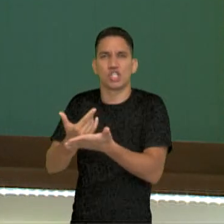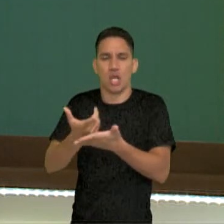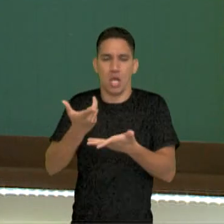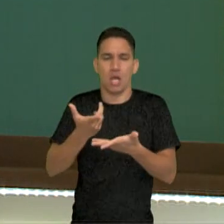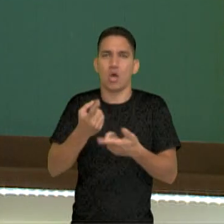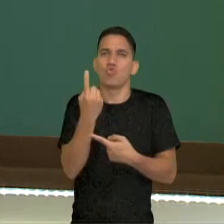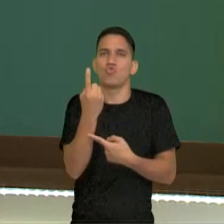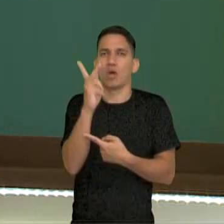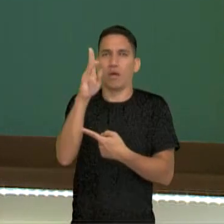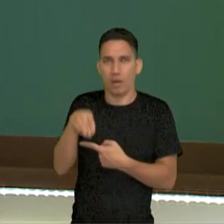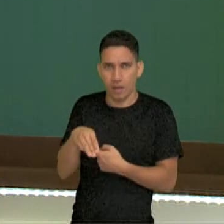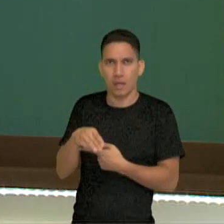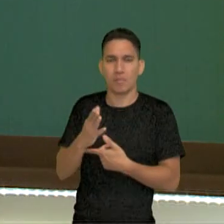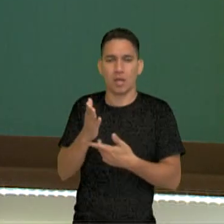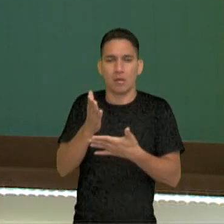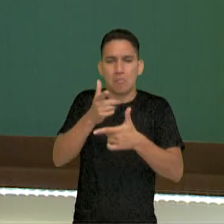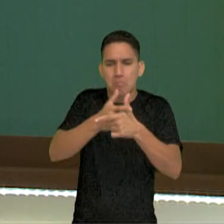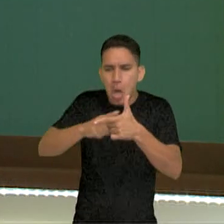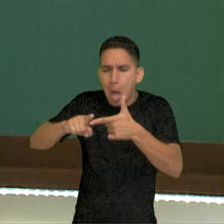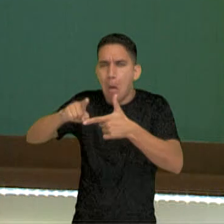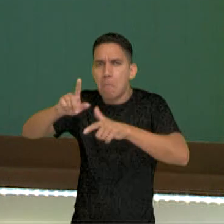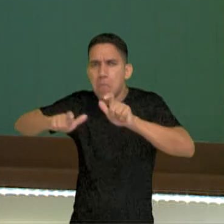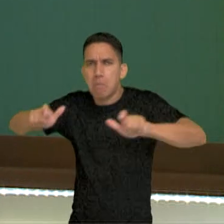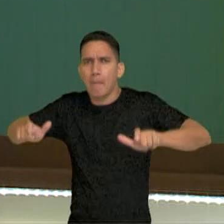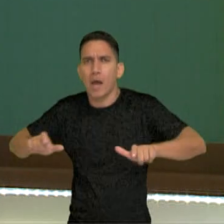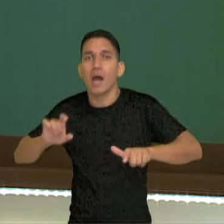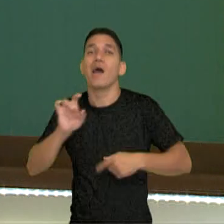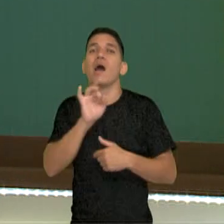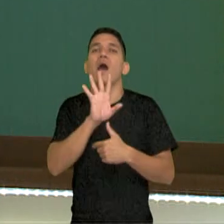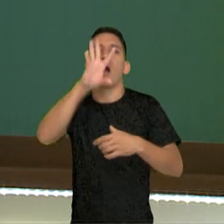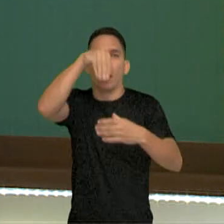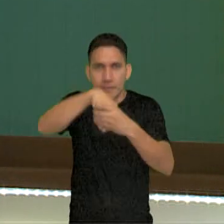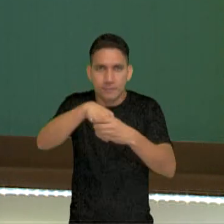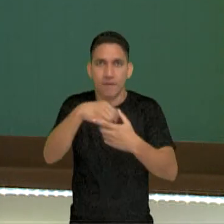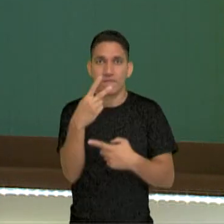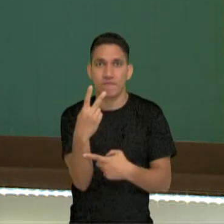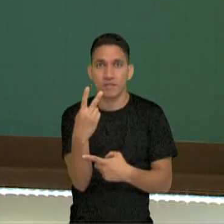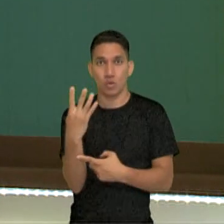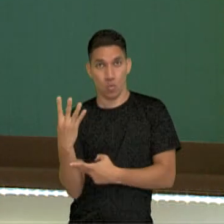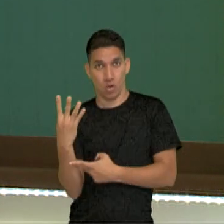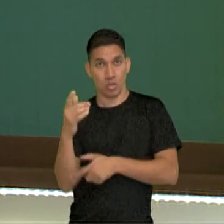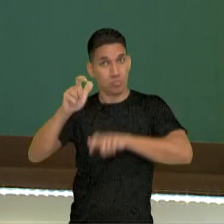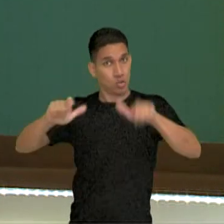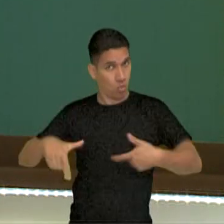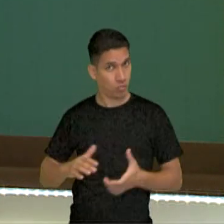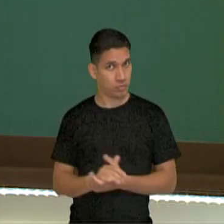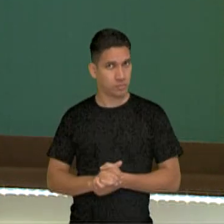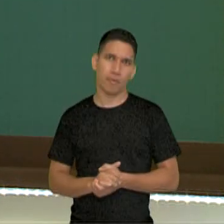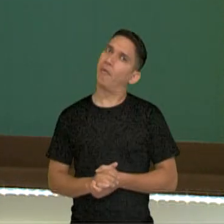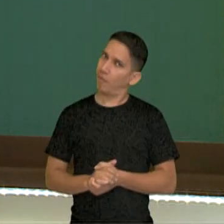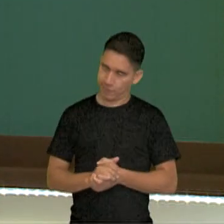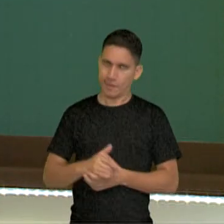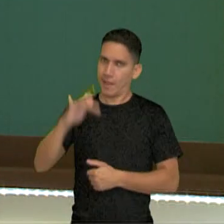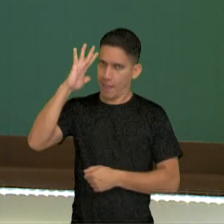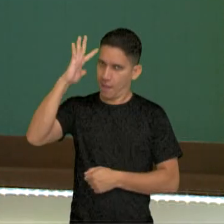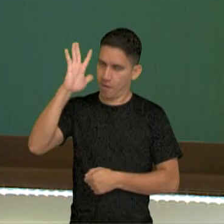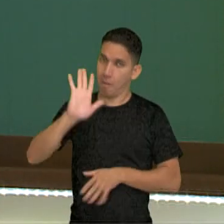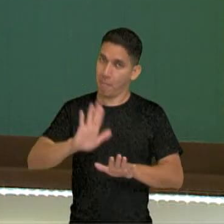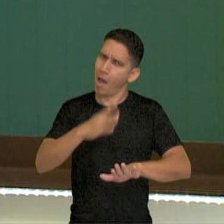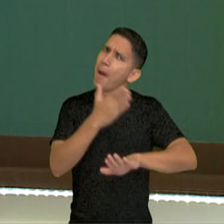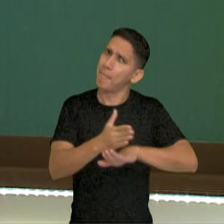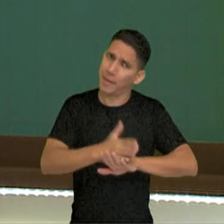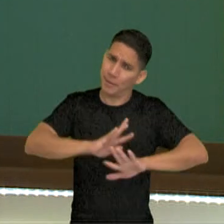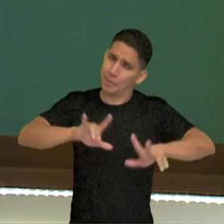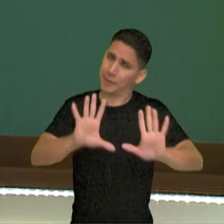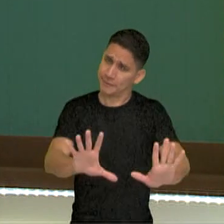um quilômetro por um quilômetro, cabem lá 24 brasileiros, teoricamente. Claro que na prática não